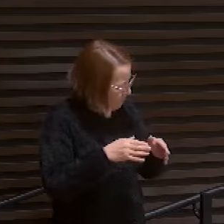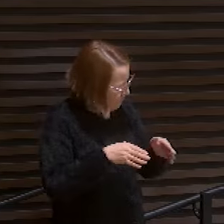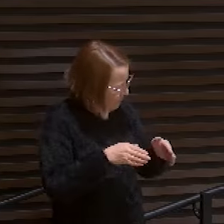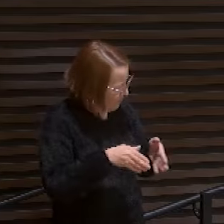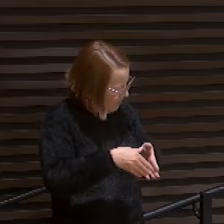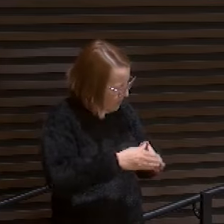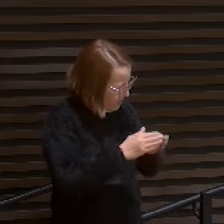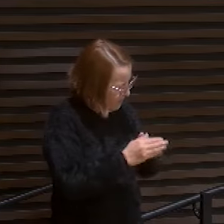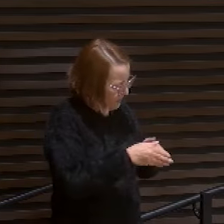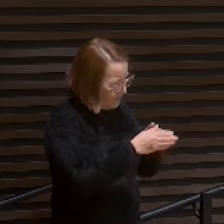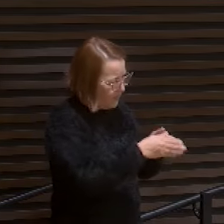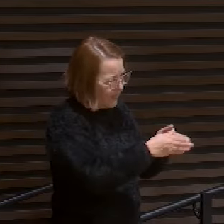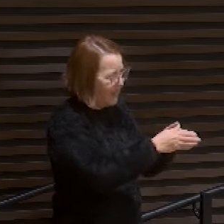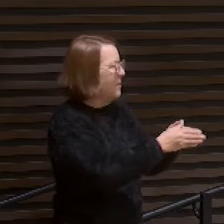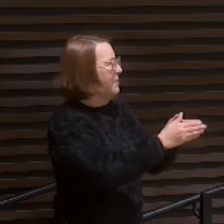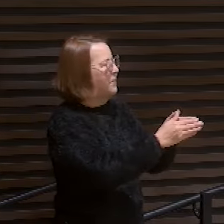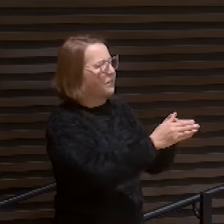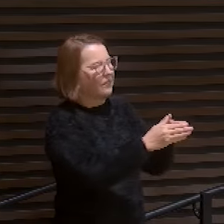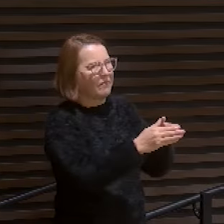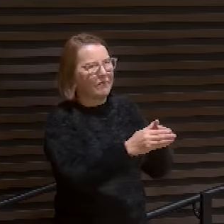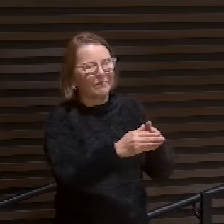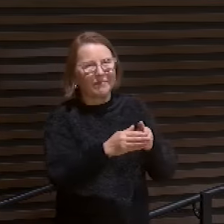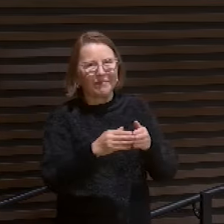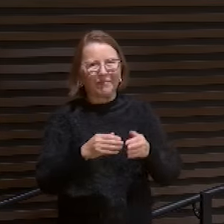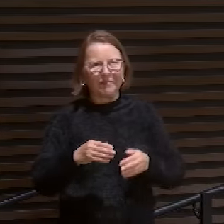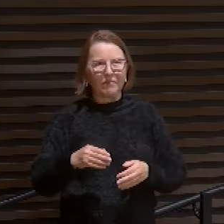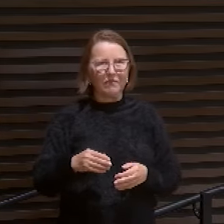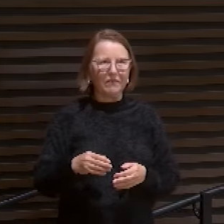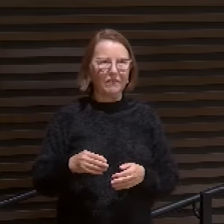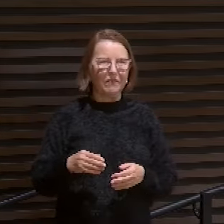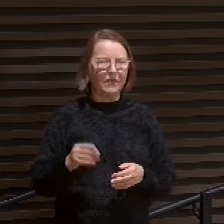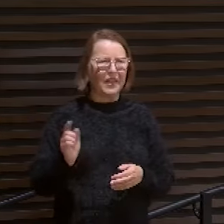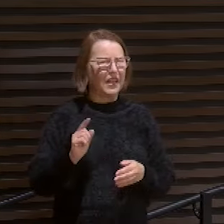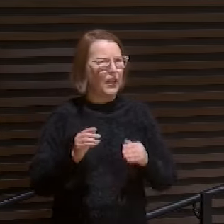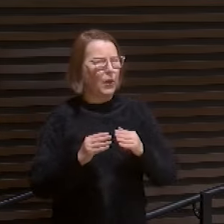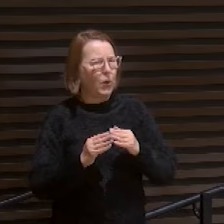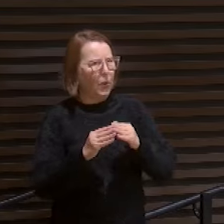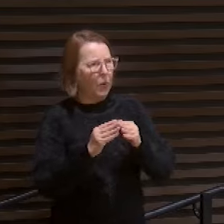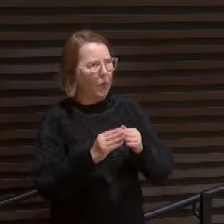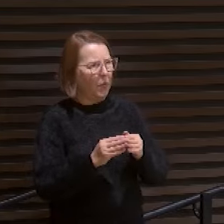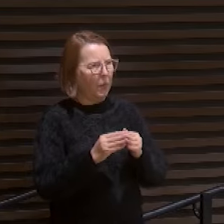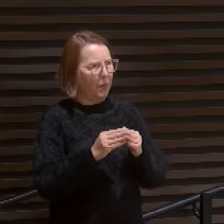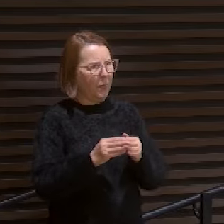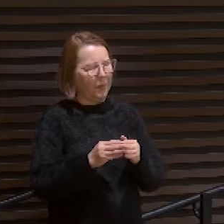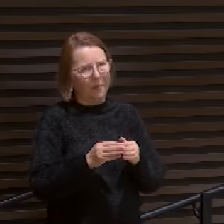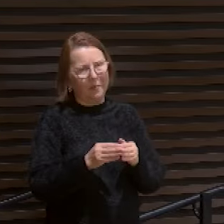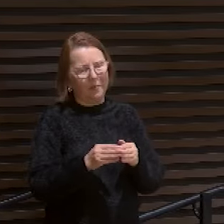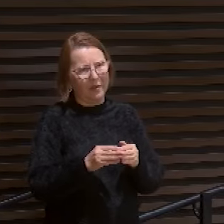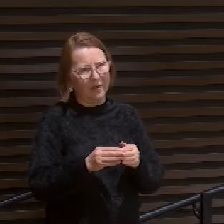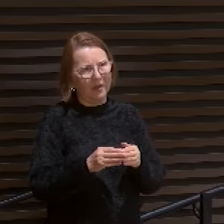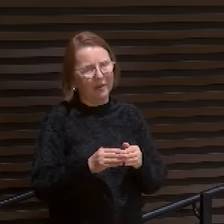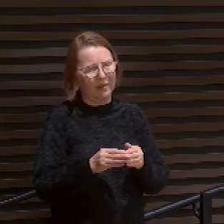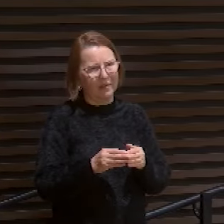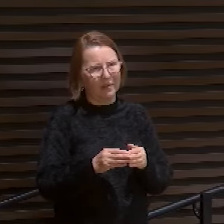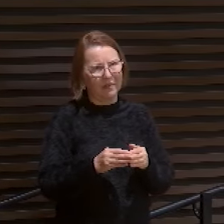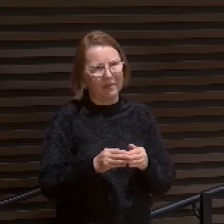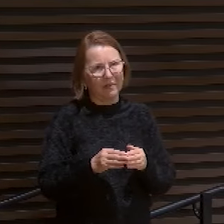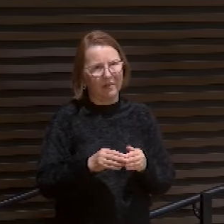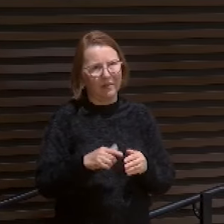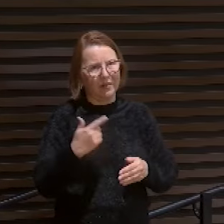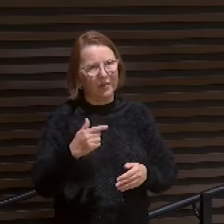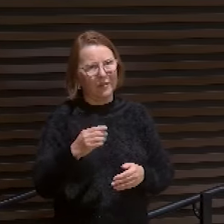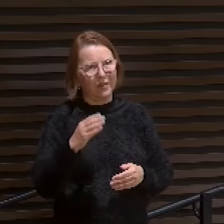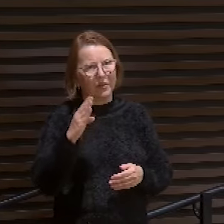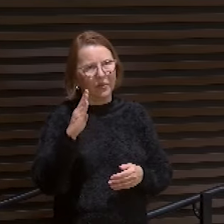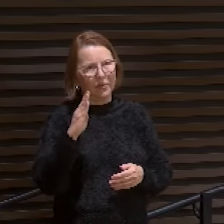do Lynch, que acabou falecendo, o Bill Gates, o segundo Bill Gates do